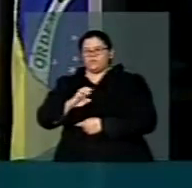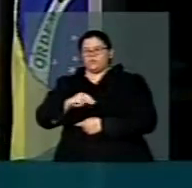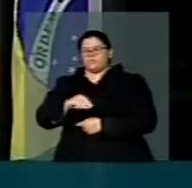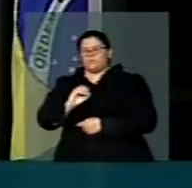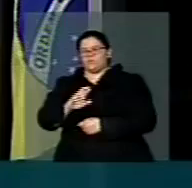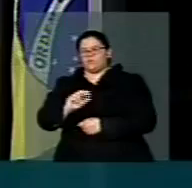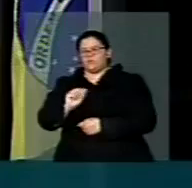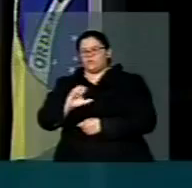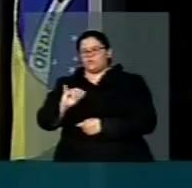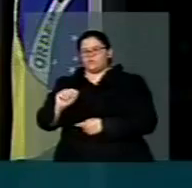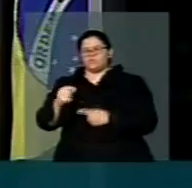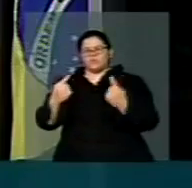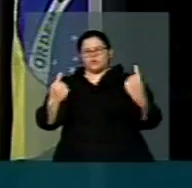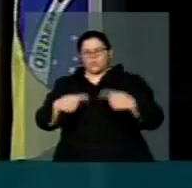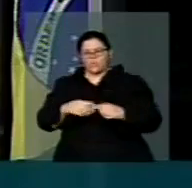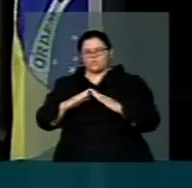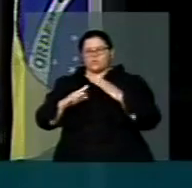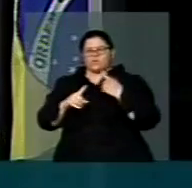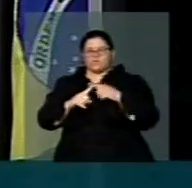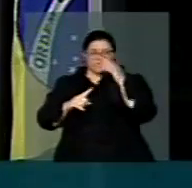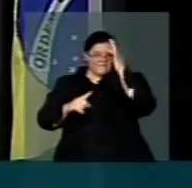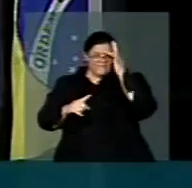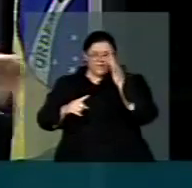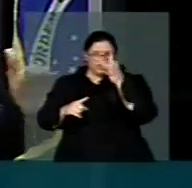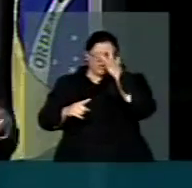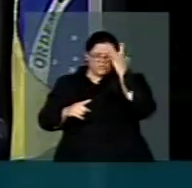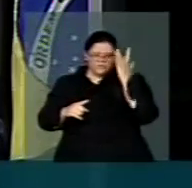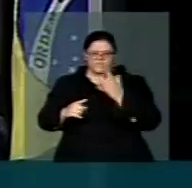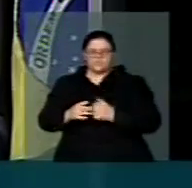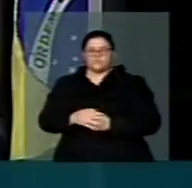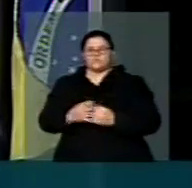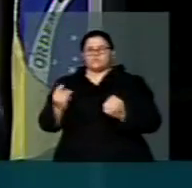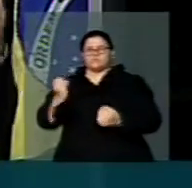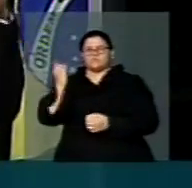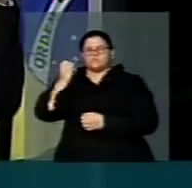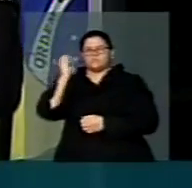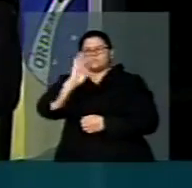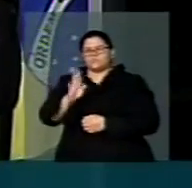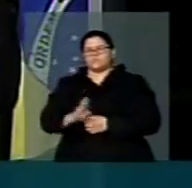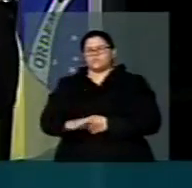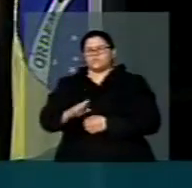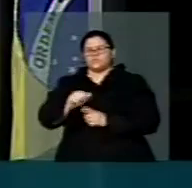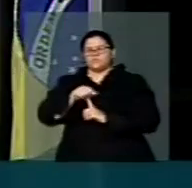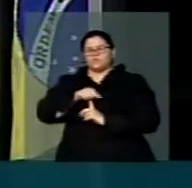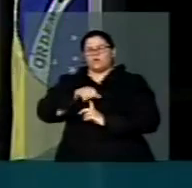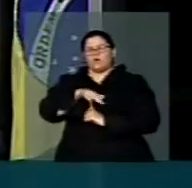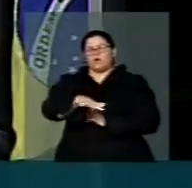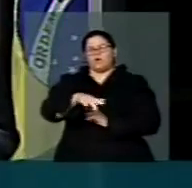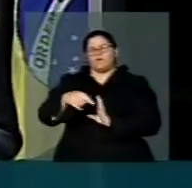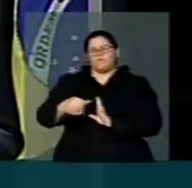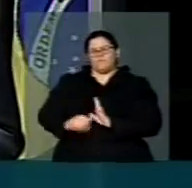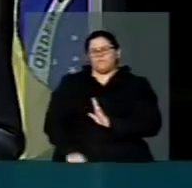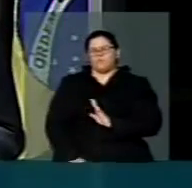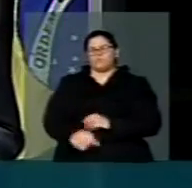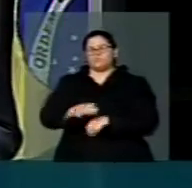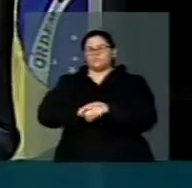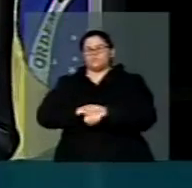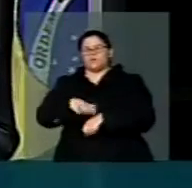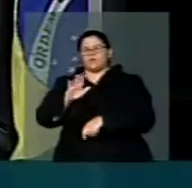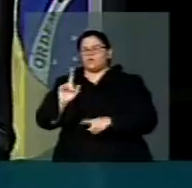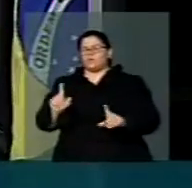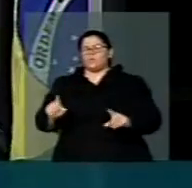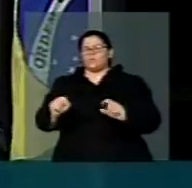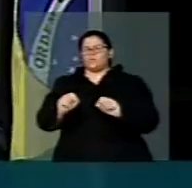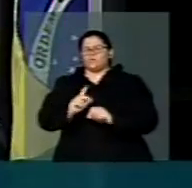democracia. É importante que o Brasil difunda, é importante que o Brasil aprofunde o que o Partido